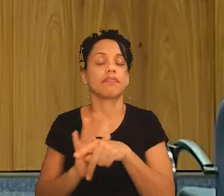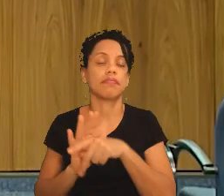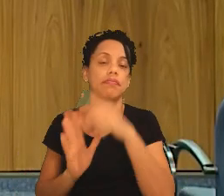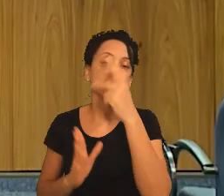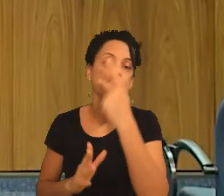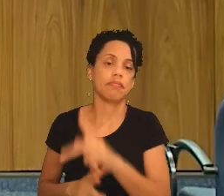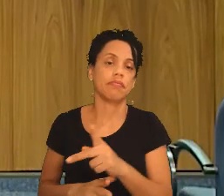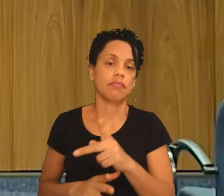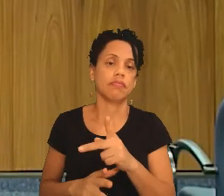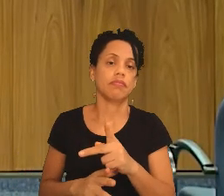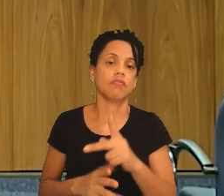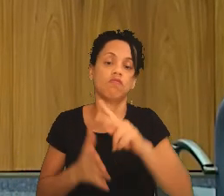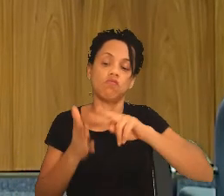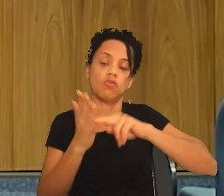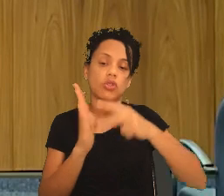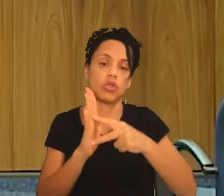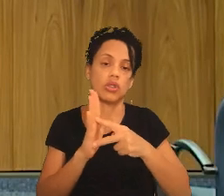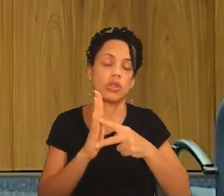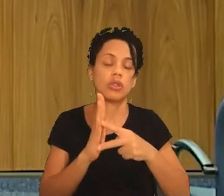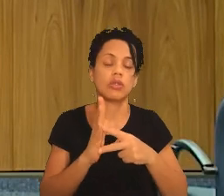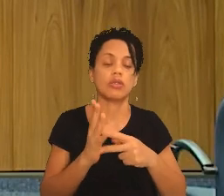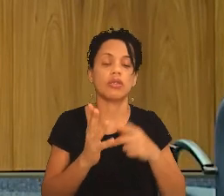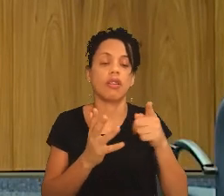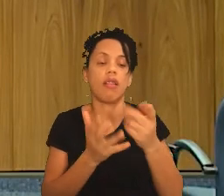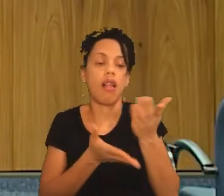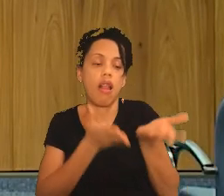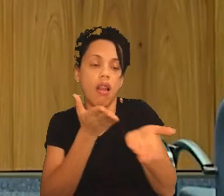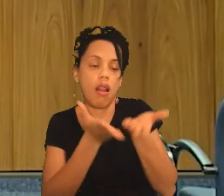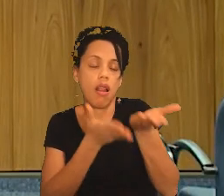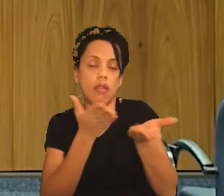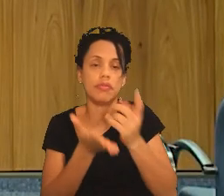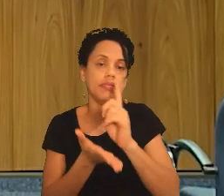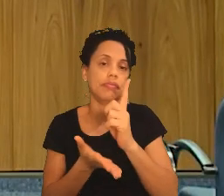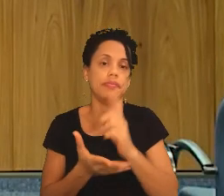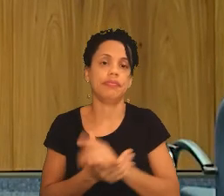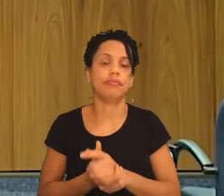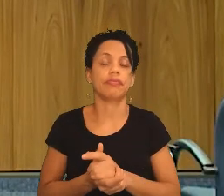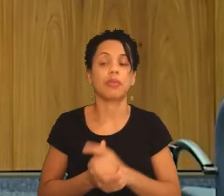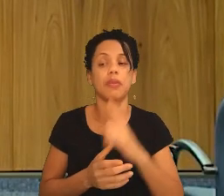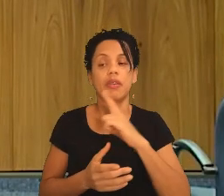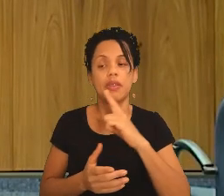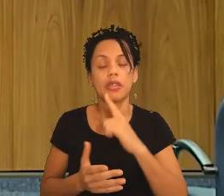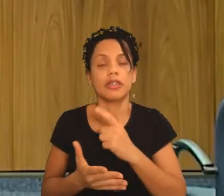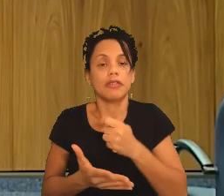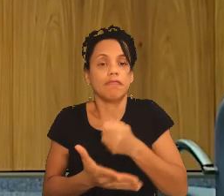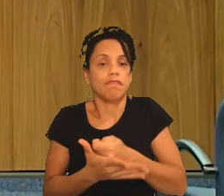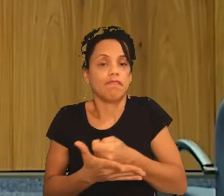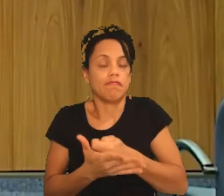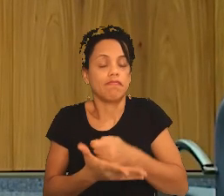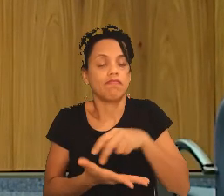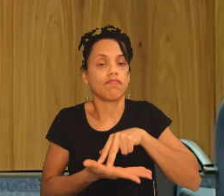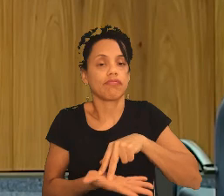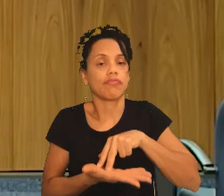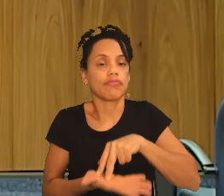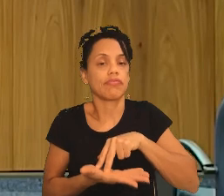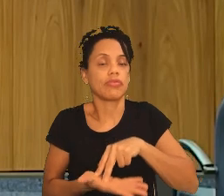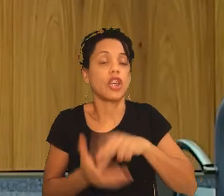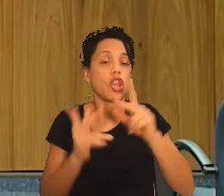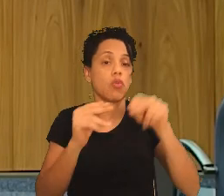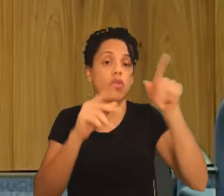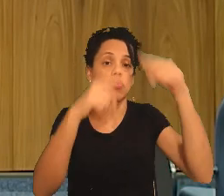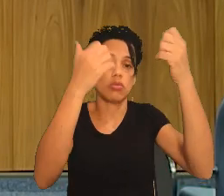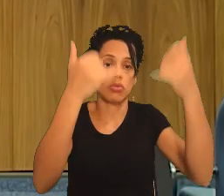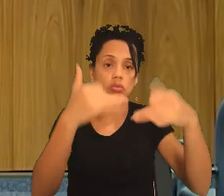de pacificação e de integração, né, enquanto política oficial, o que não significava